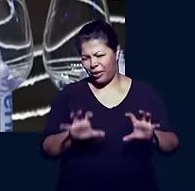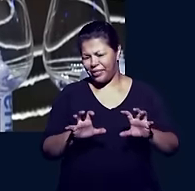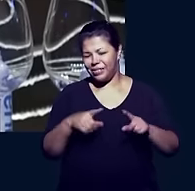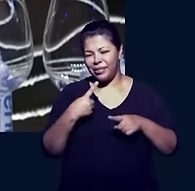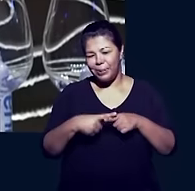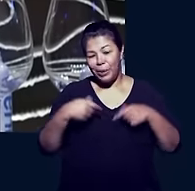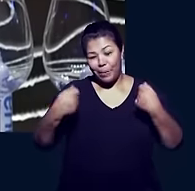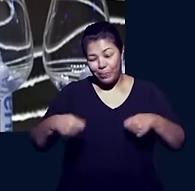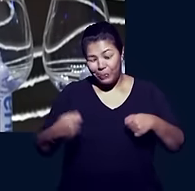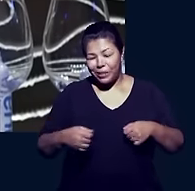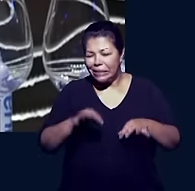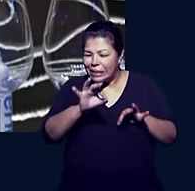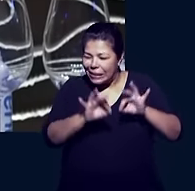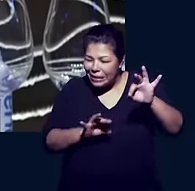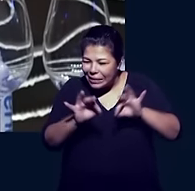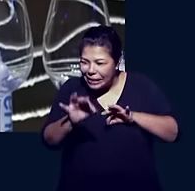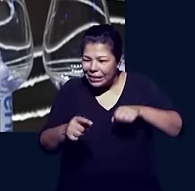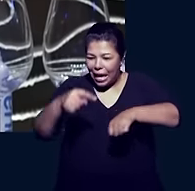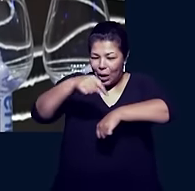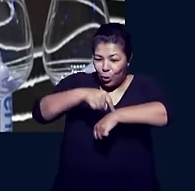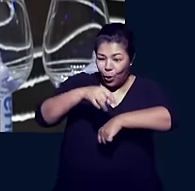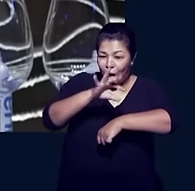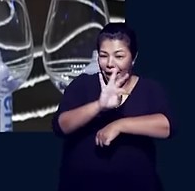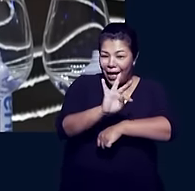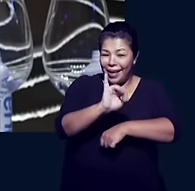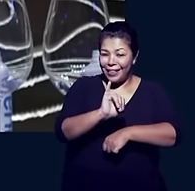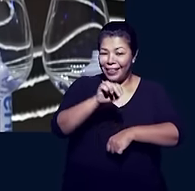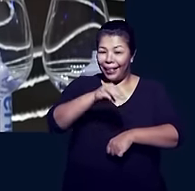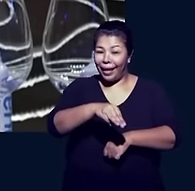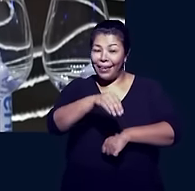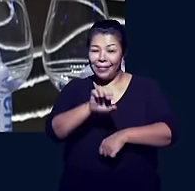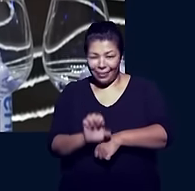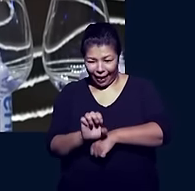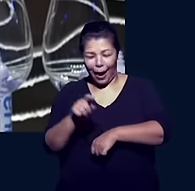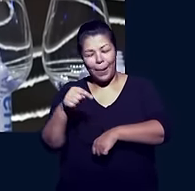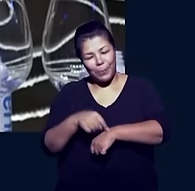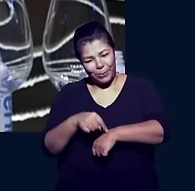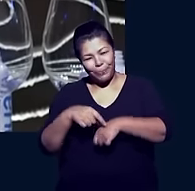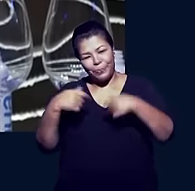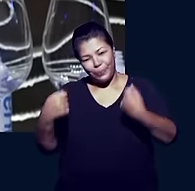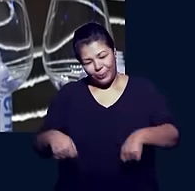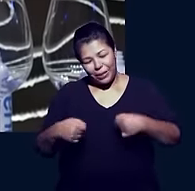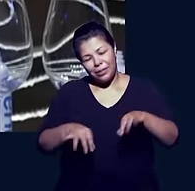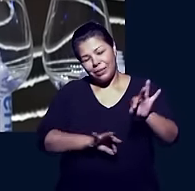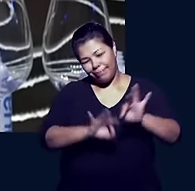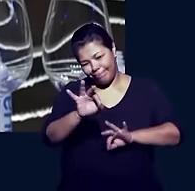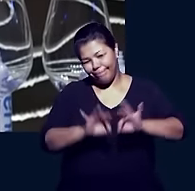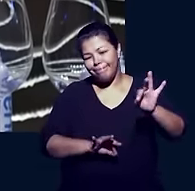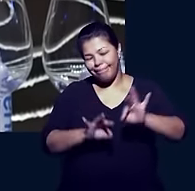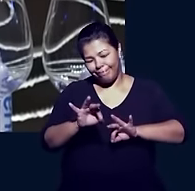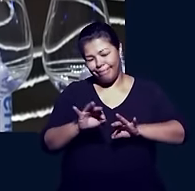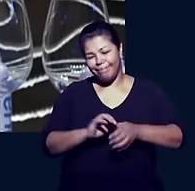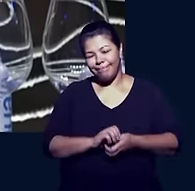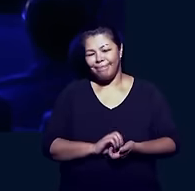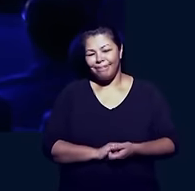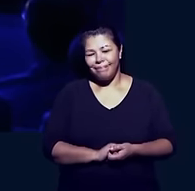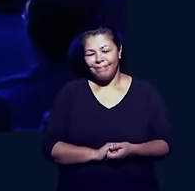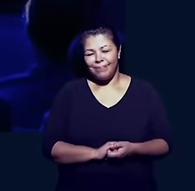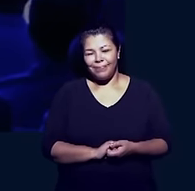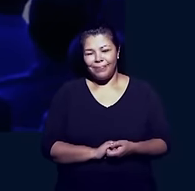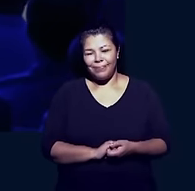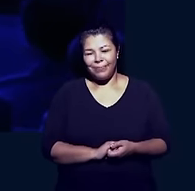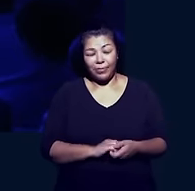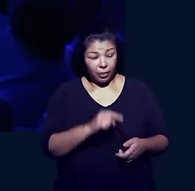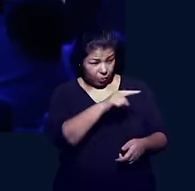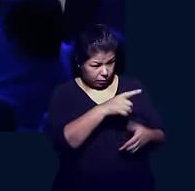time perito Eu ainda tô um pouco mais cauteloso com o timeo e reconhecendo que que tem prêmio em tudo de fato Tá super Claro